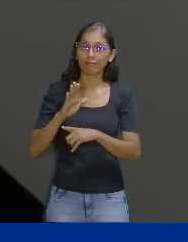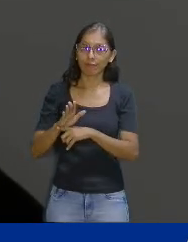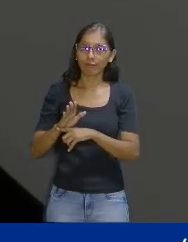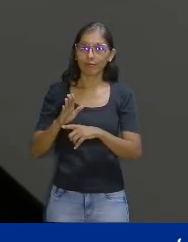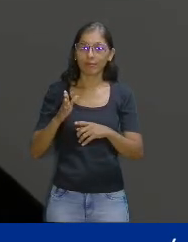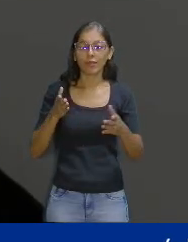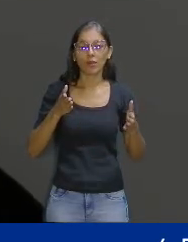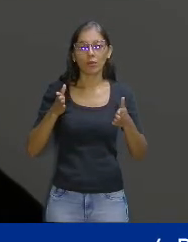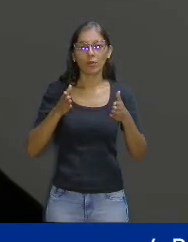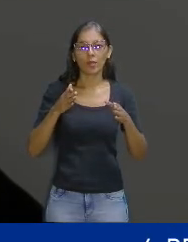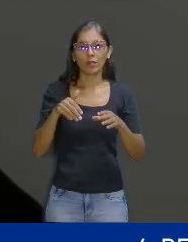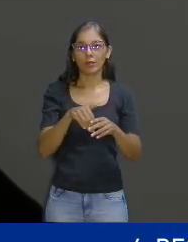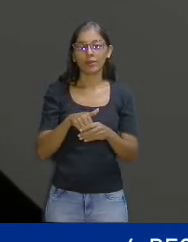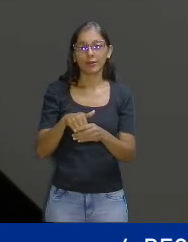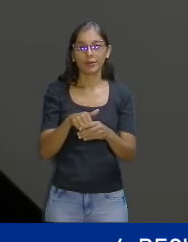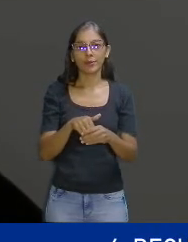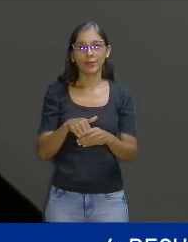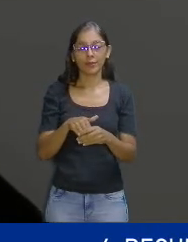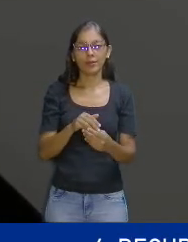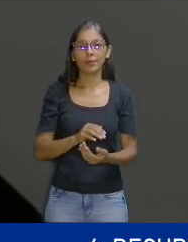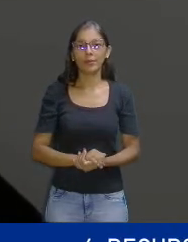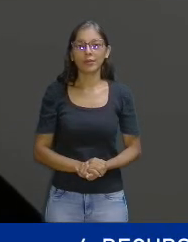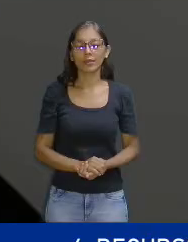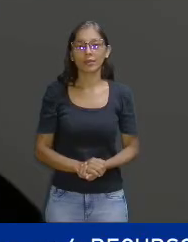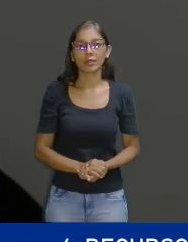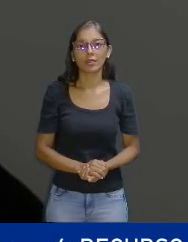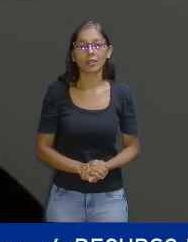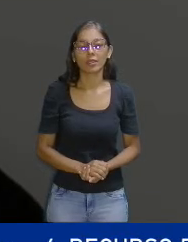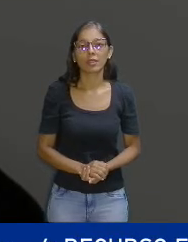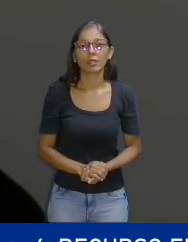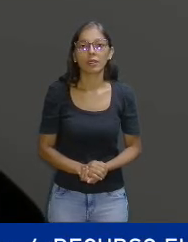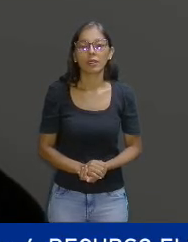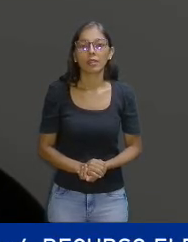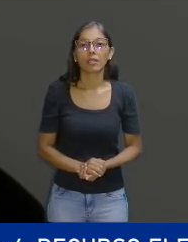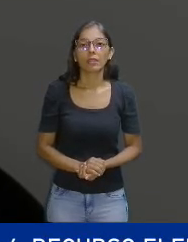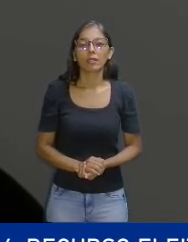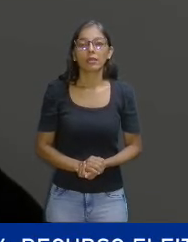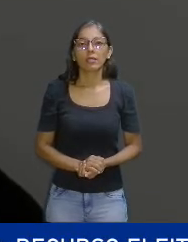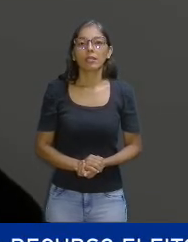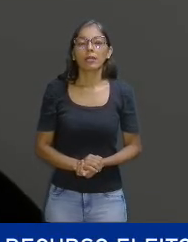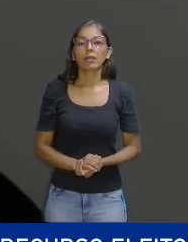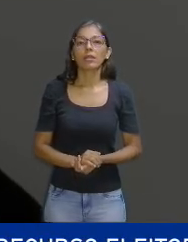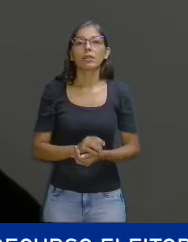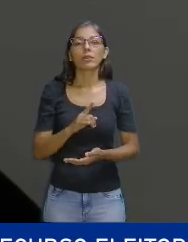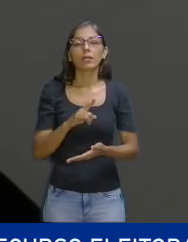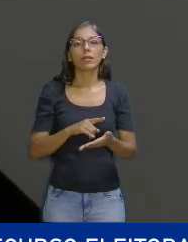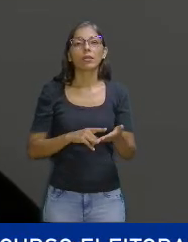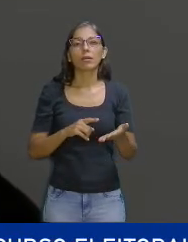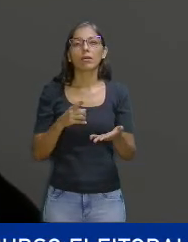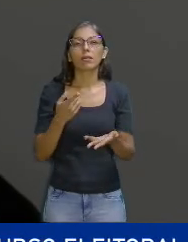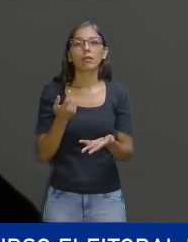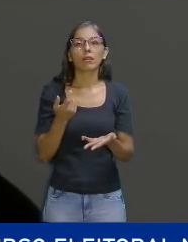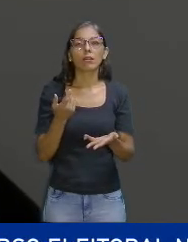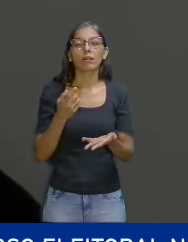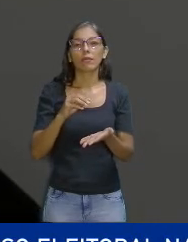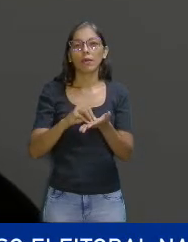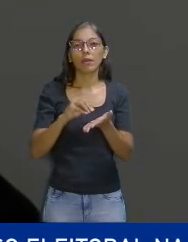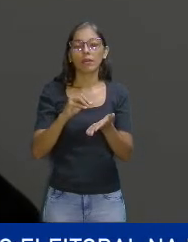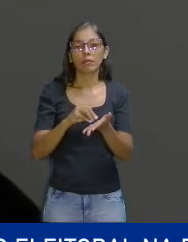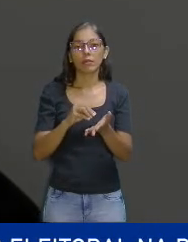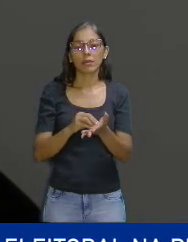gratuitamente. Então, como oportunamente destacado pelo órgão ministerial, a ausência do registro de doações estimáveis em